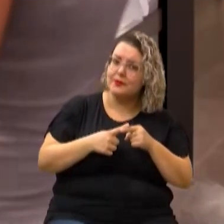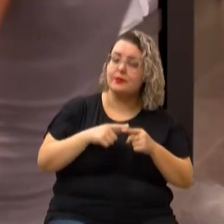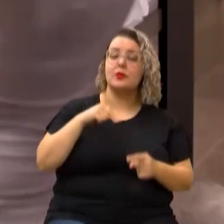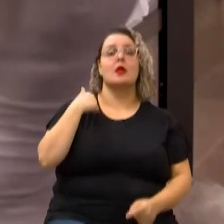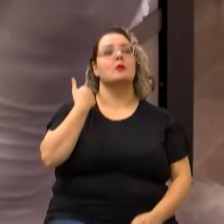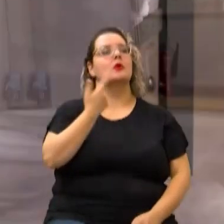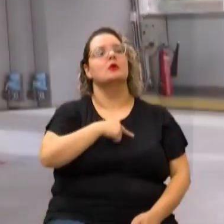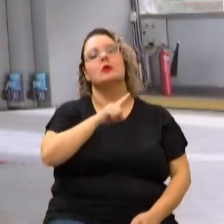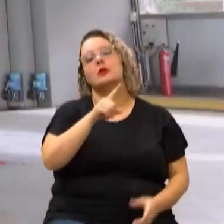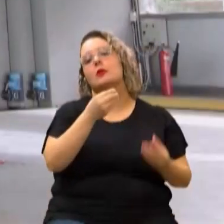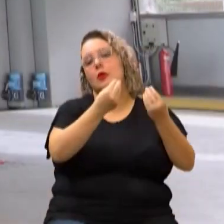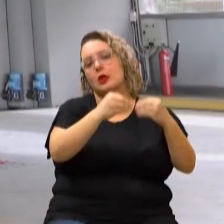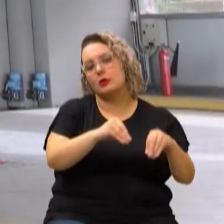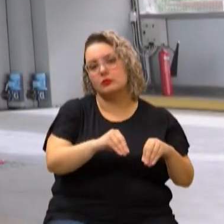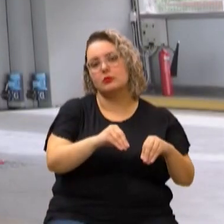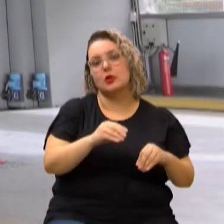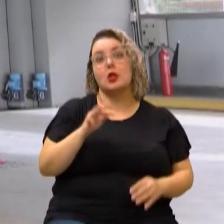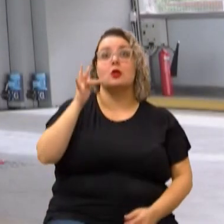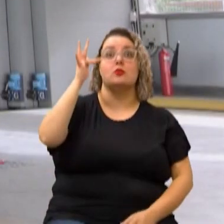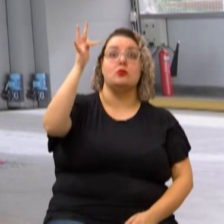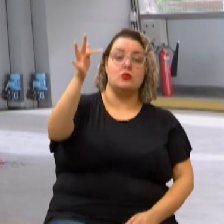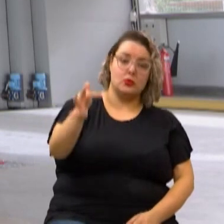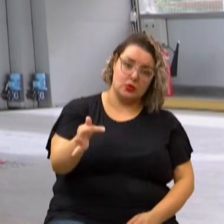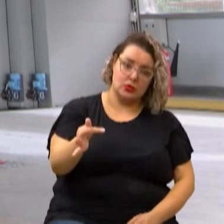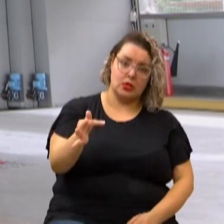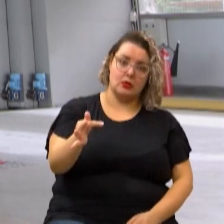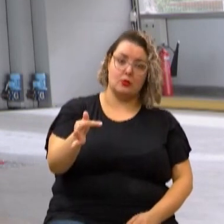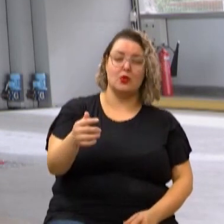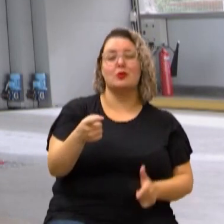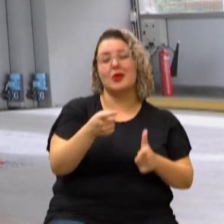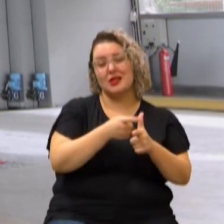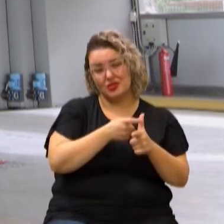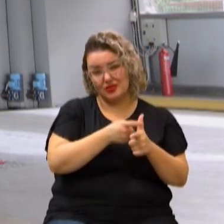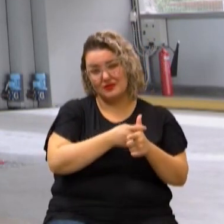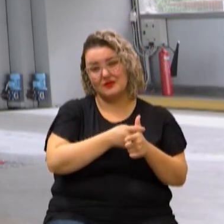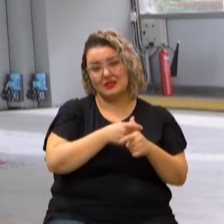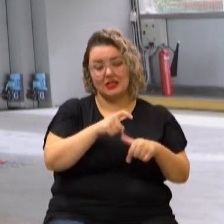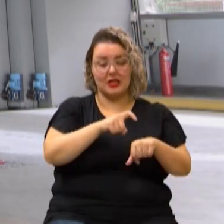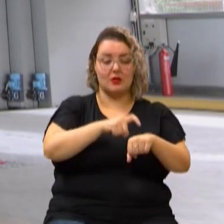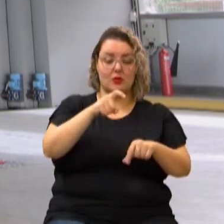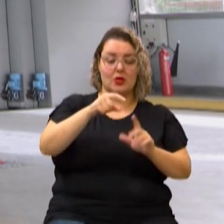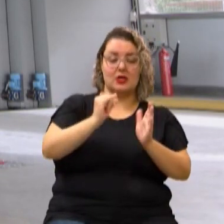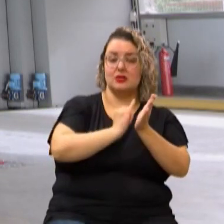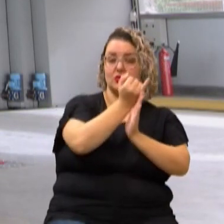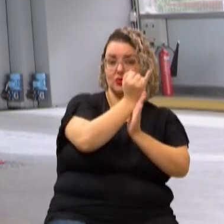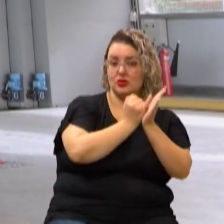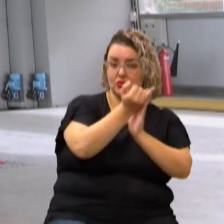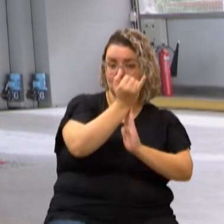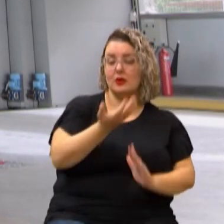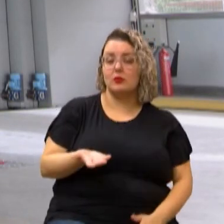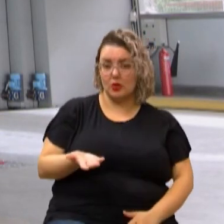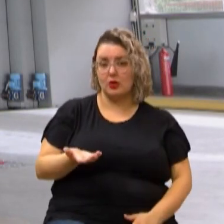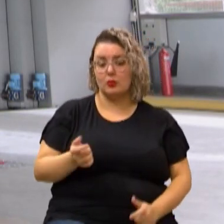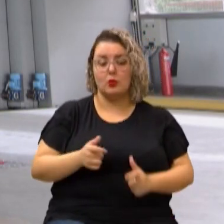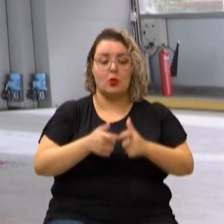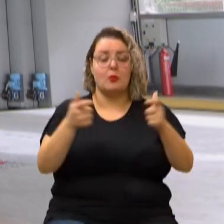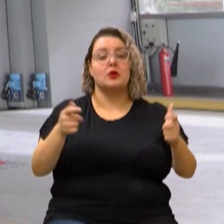uma cotação. Está tudo relacionado. A dificuldade é essa, é ter o equilíbrio. E não é fácil manter o